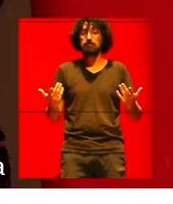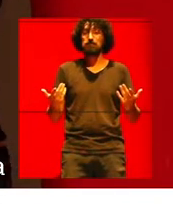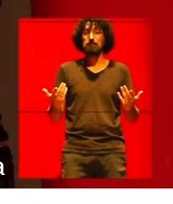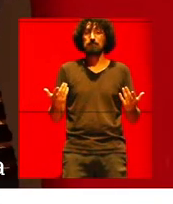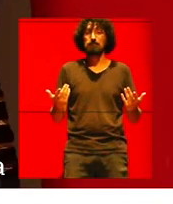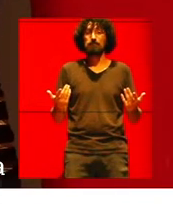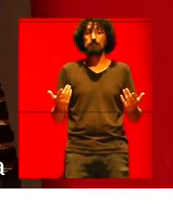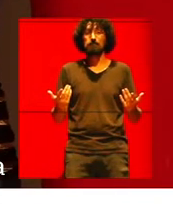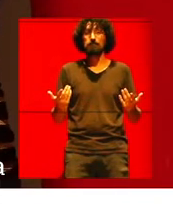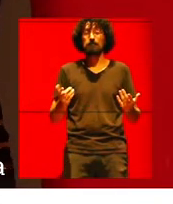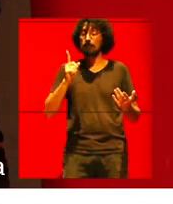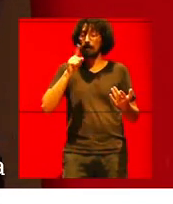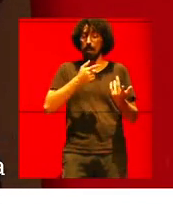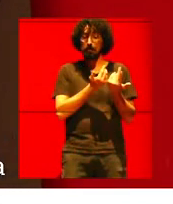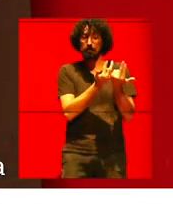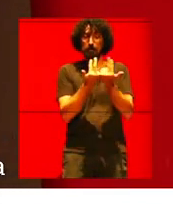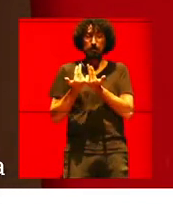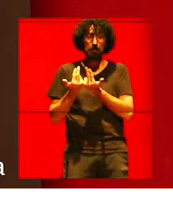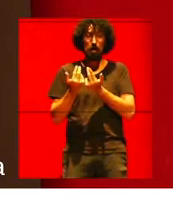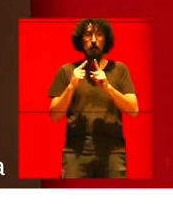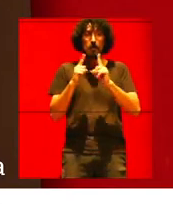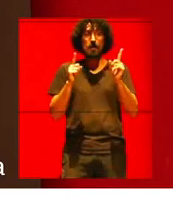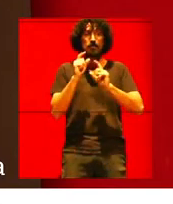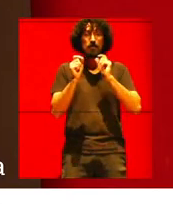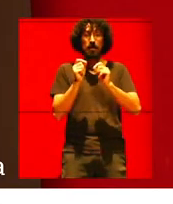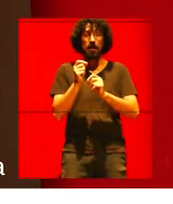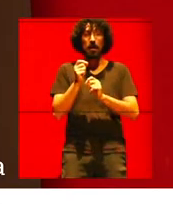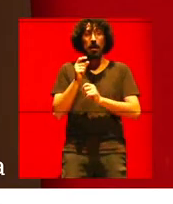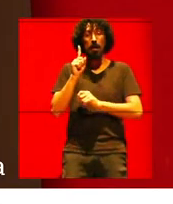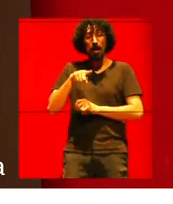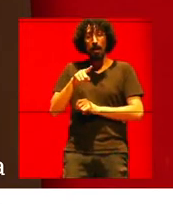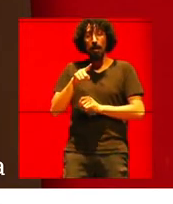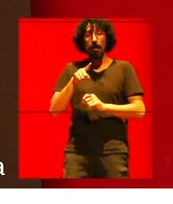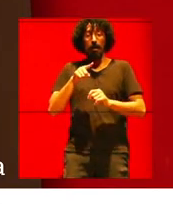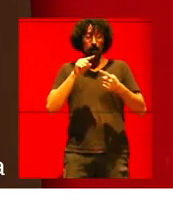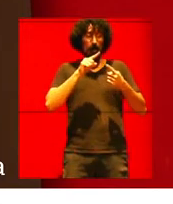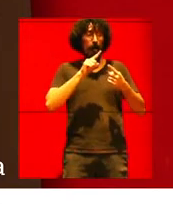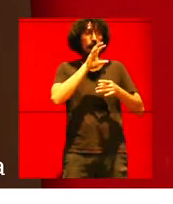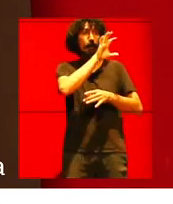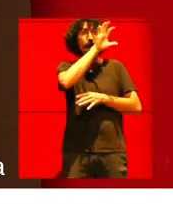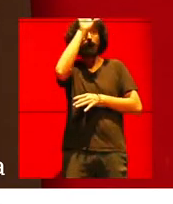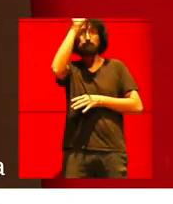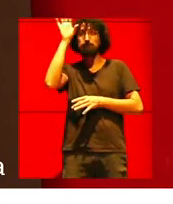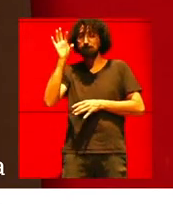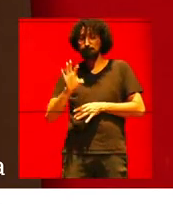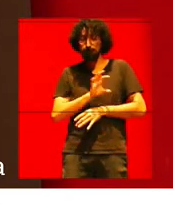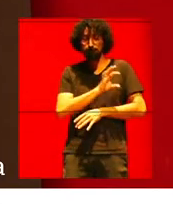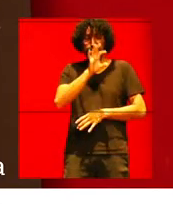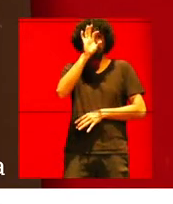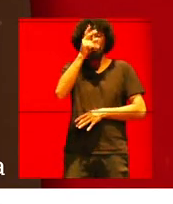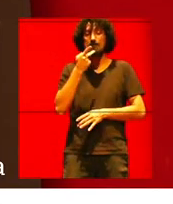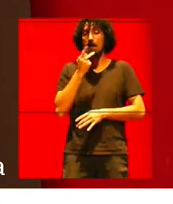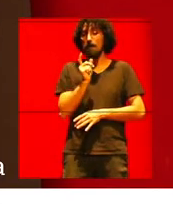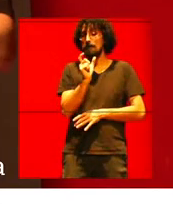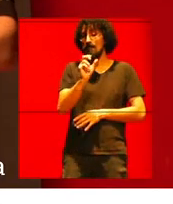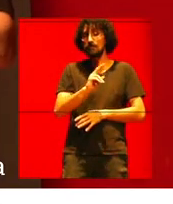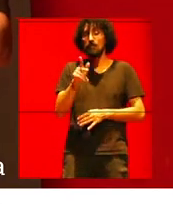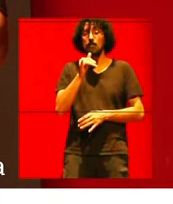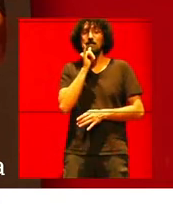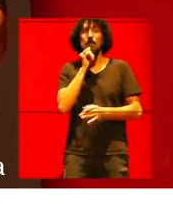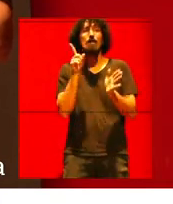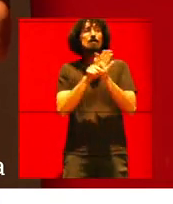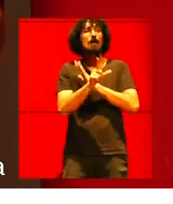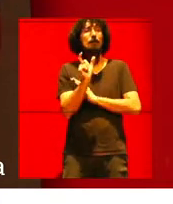mandioca são a mesma coisa, só que faladas em diferentes regiões. Assim, se eu fosse perguntar para vocês, por exemplo,